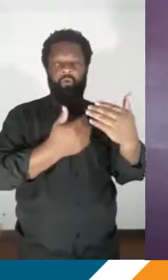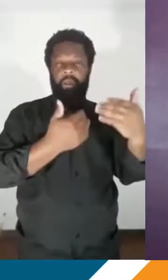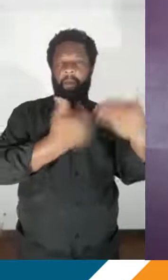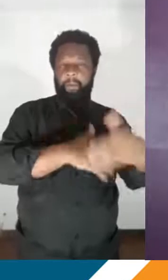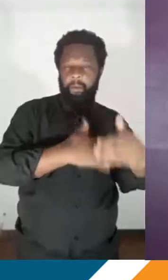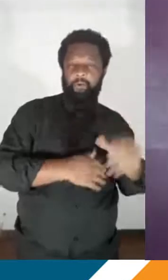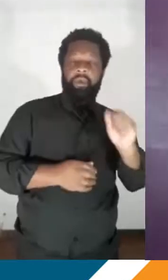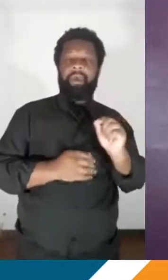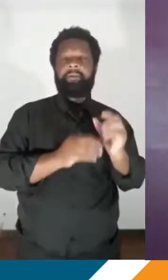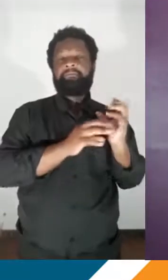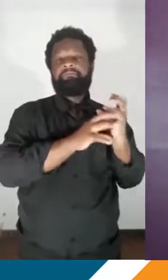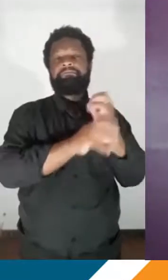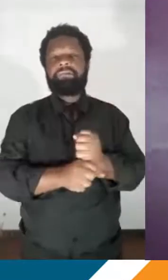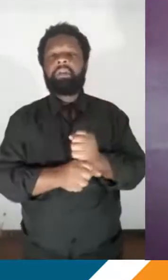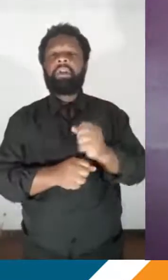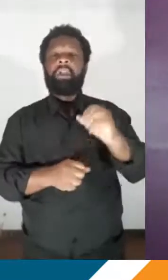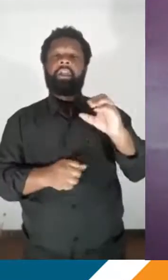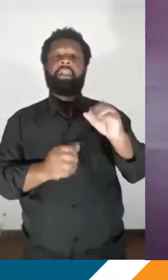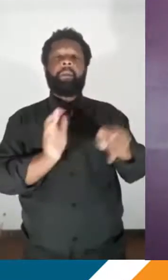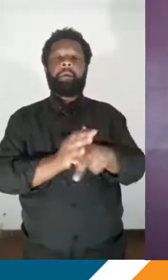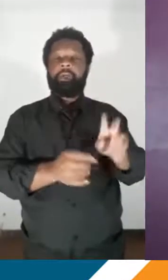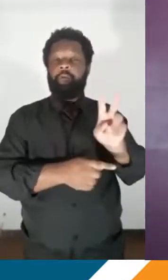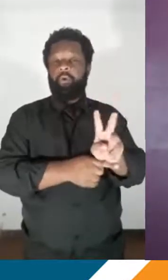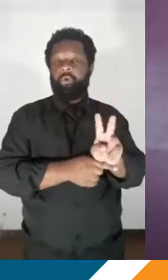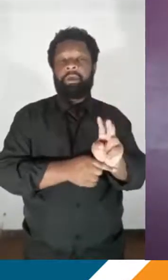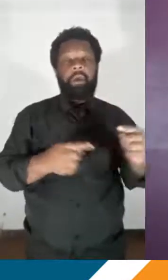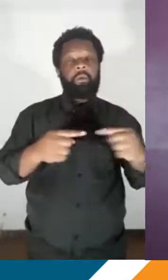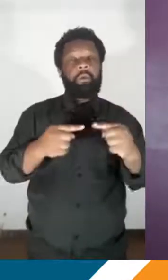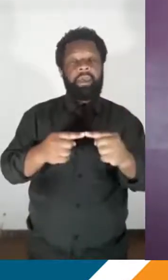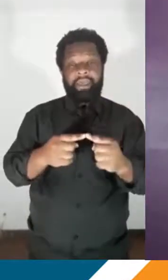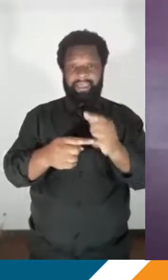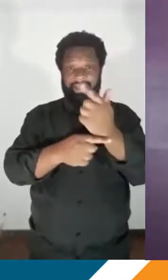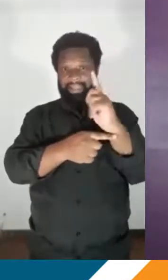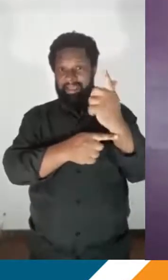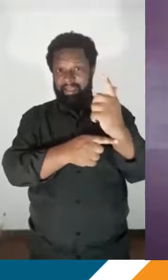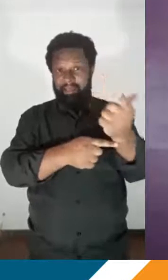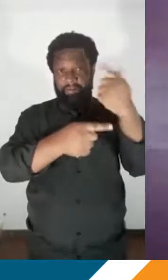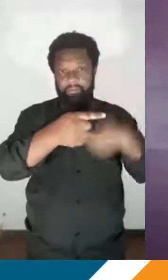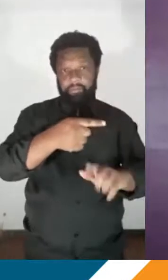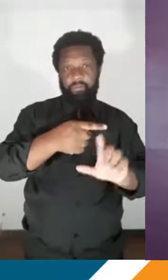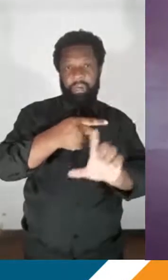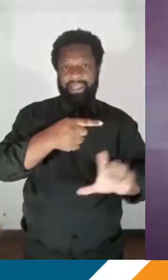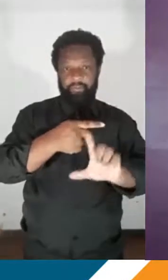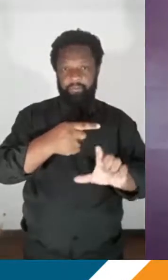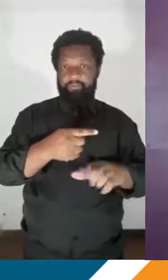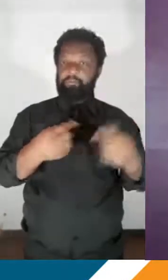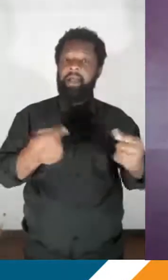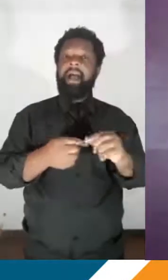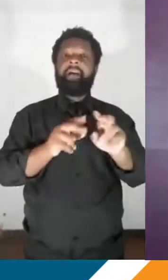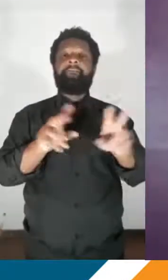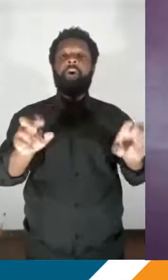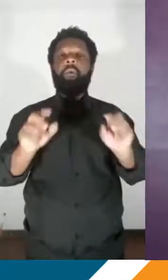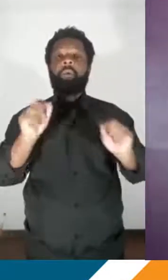dia dos químicos é a concentração comum, que ela é expressa em gramas por litro, certo?